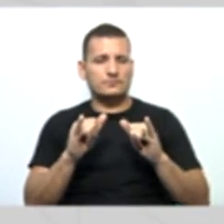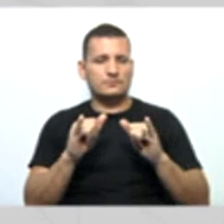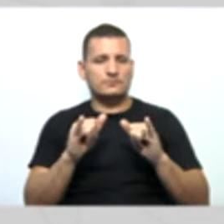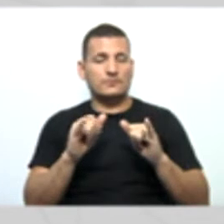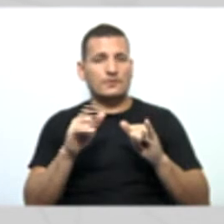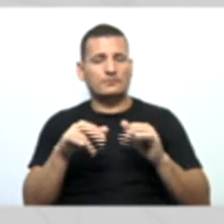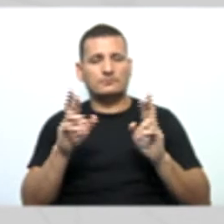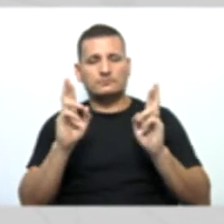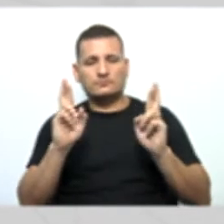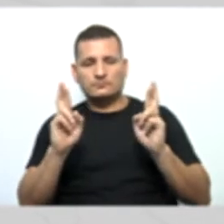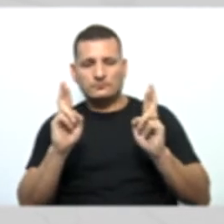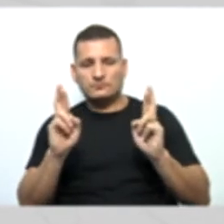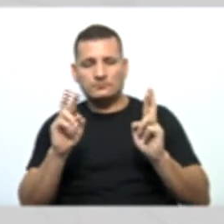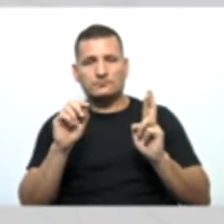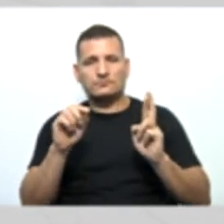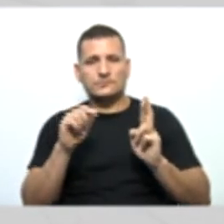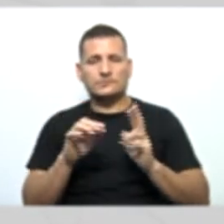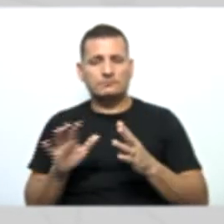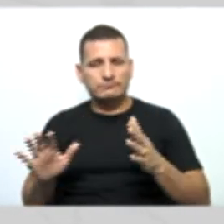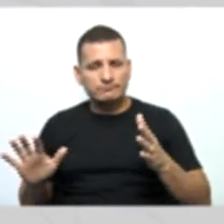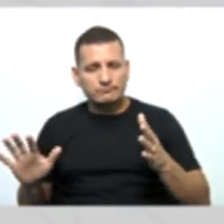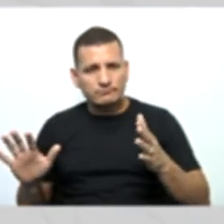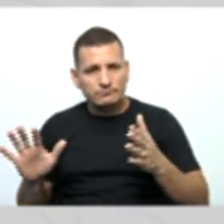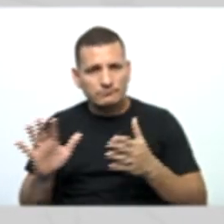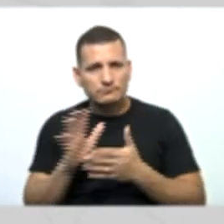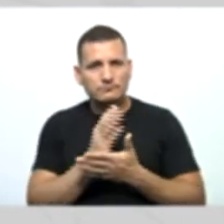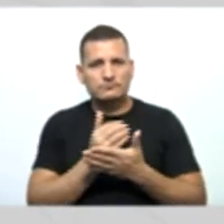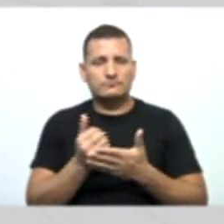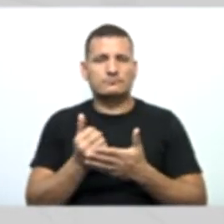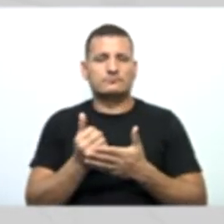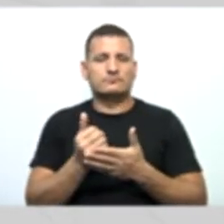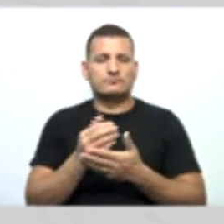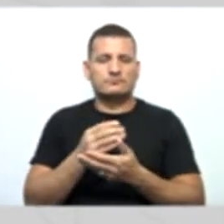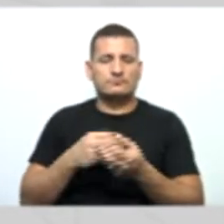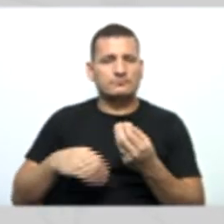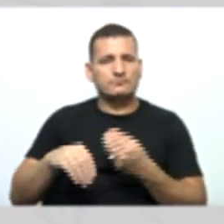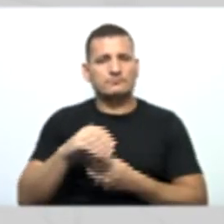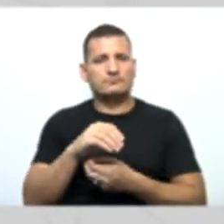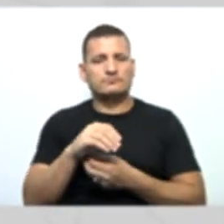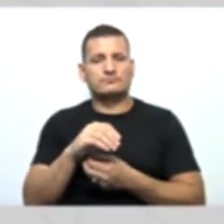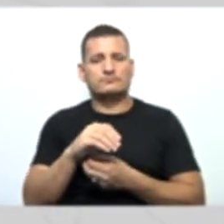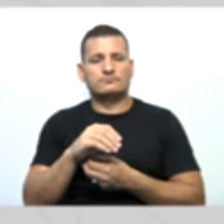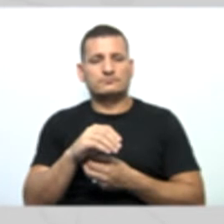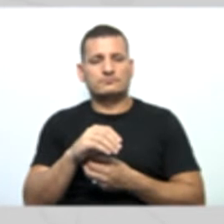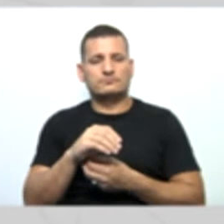é responsável pela coleta, processamento,